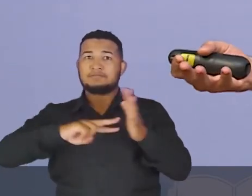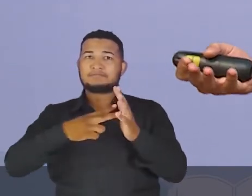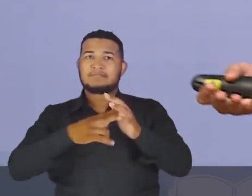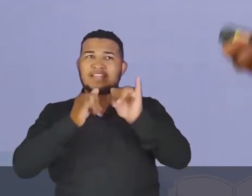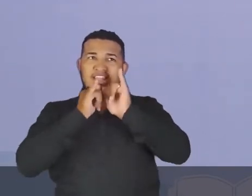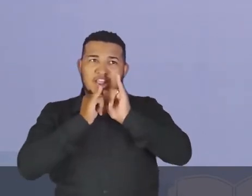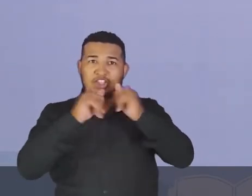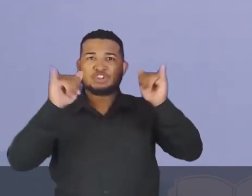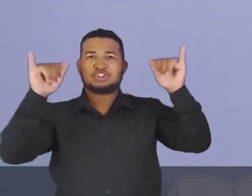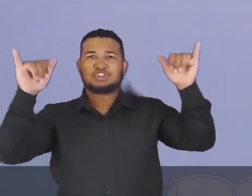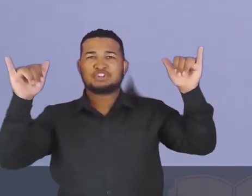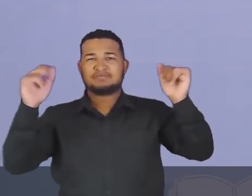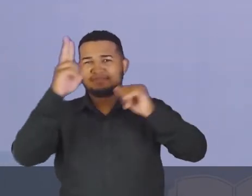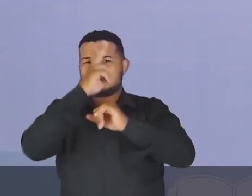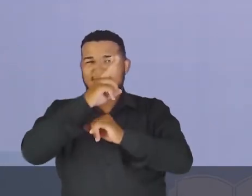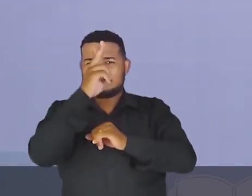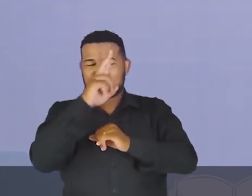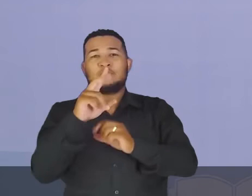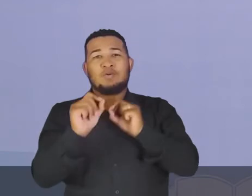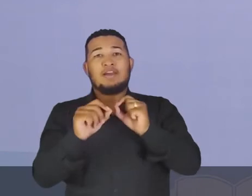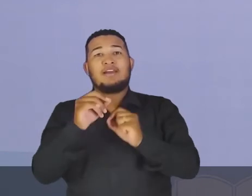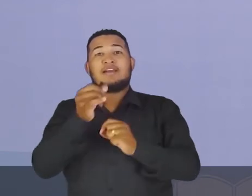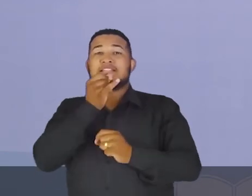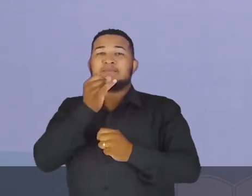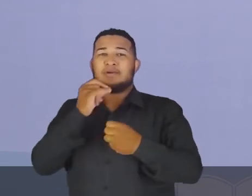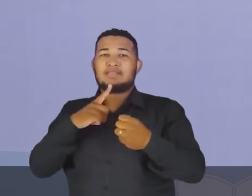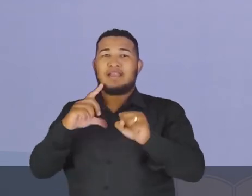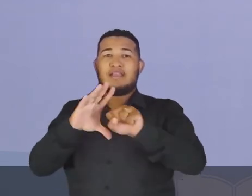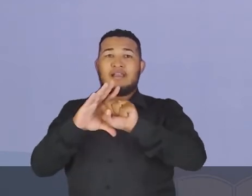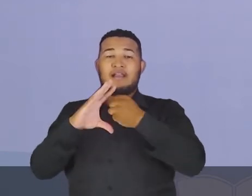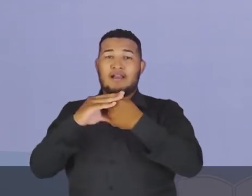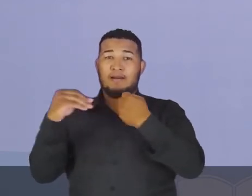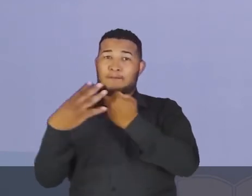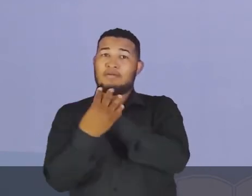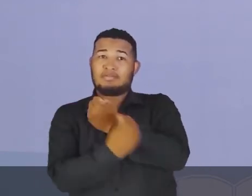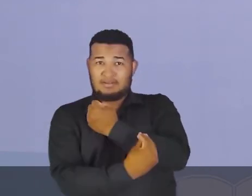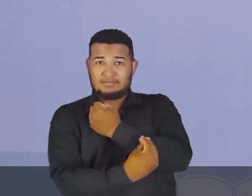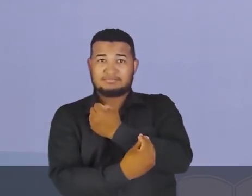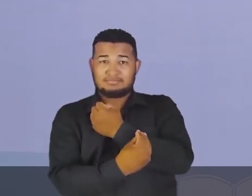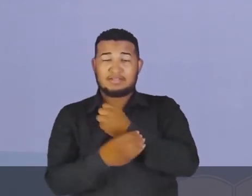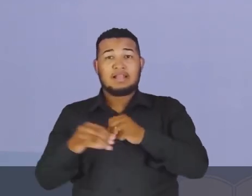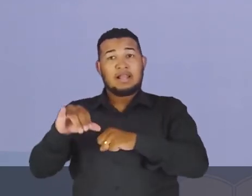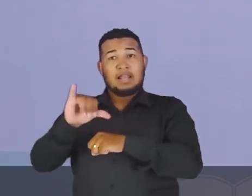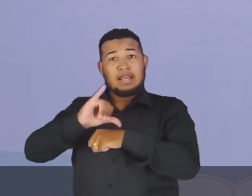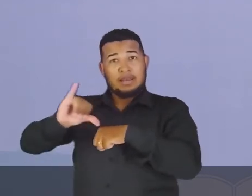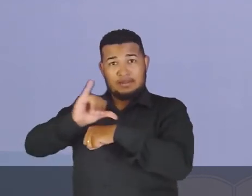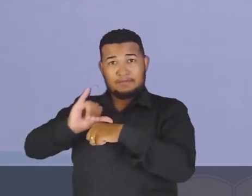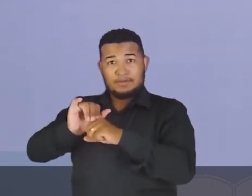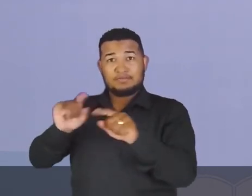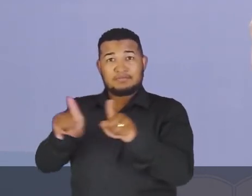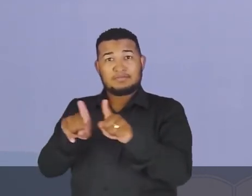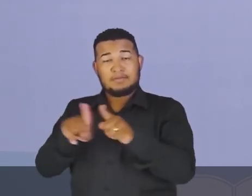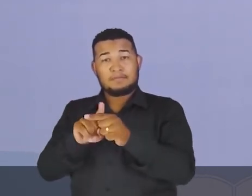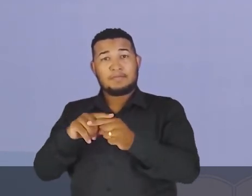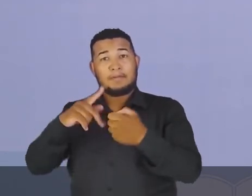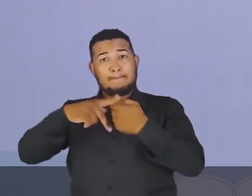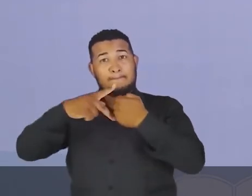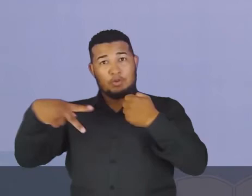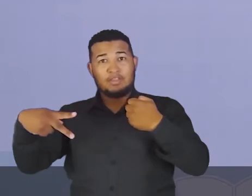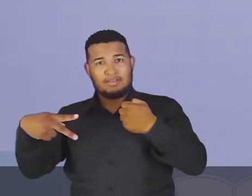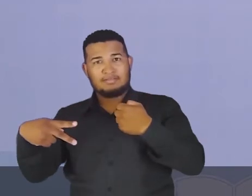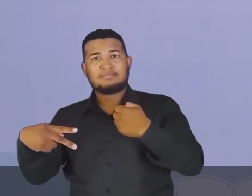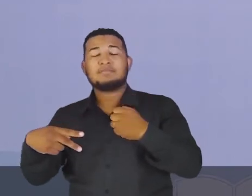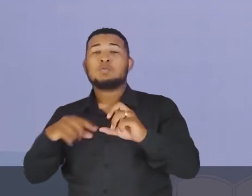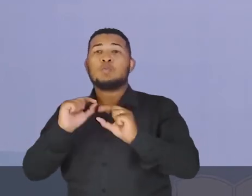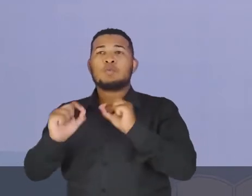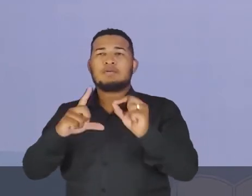energia. Lembra que os alimentos eles são classificados em carboidratos, lipídios e proteínas. Quando você quebra uma molécula de lipídio, essa molécula